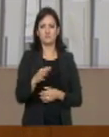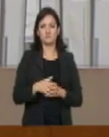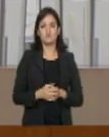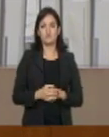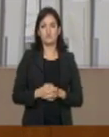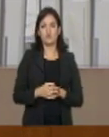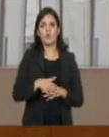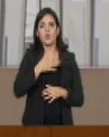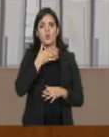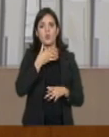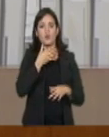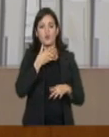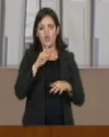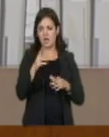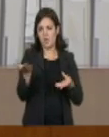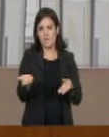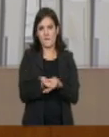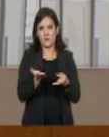mundialmente conhecido.